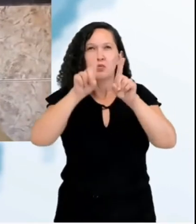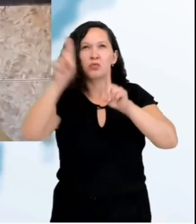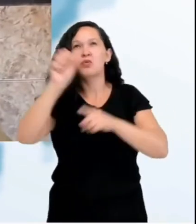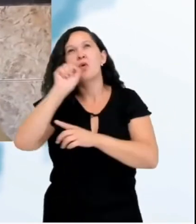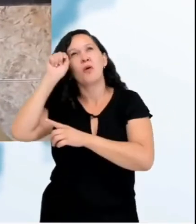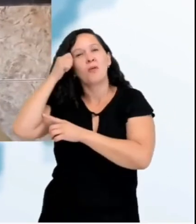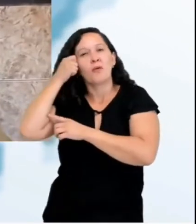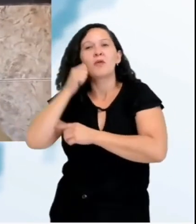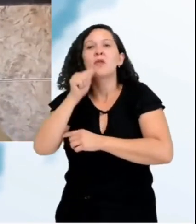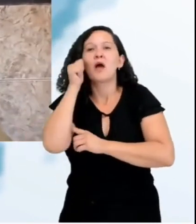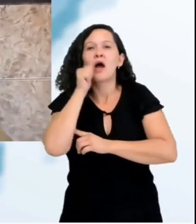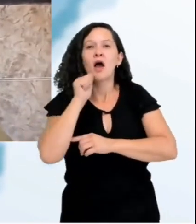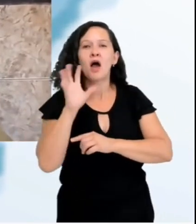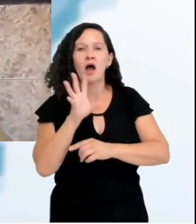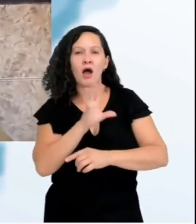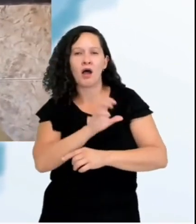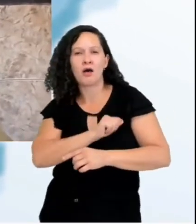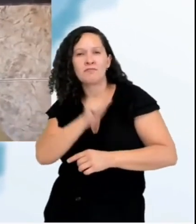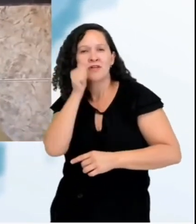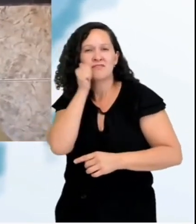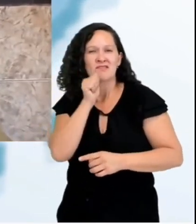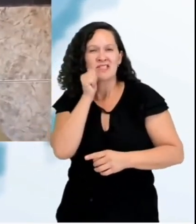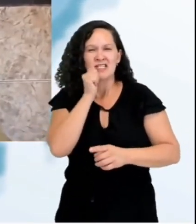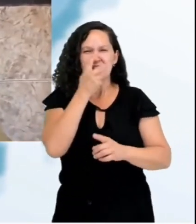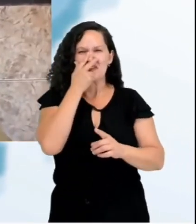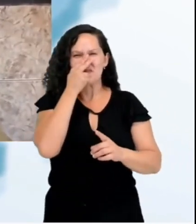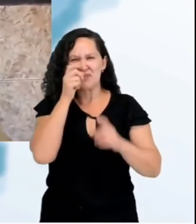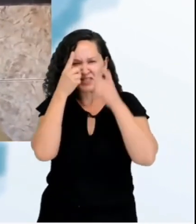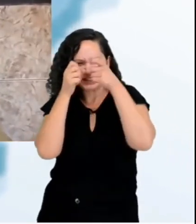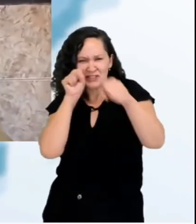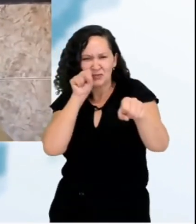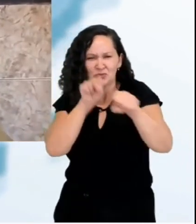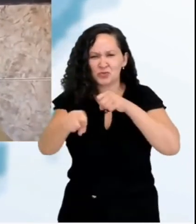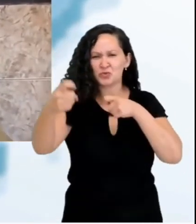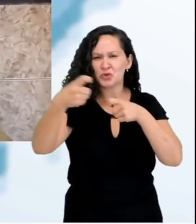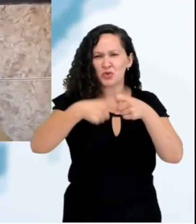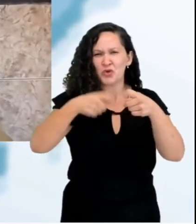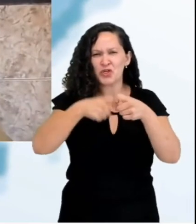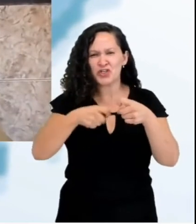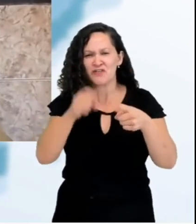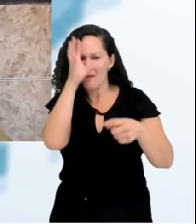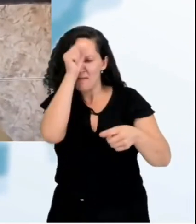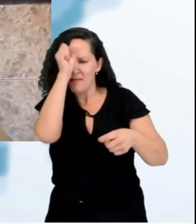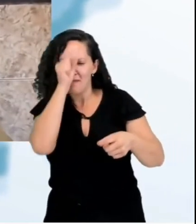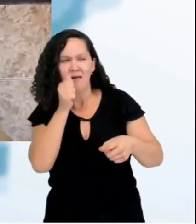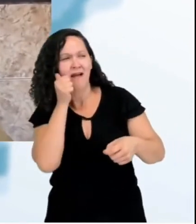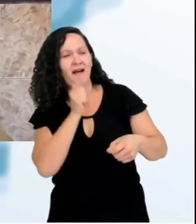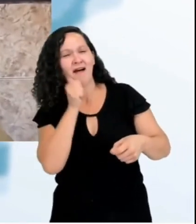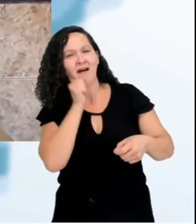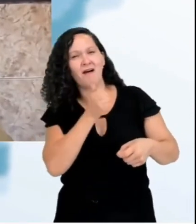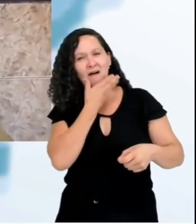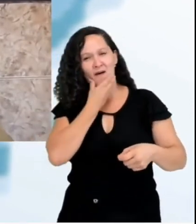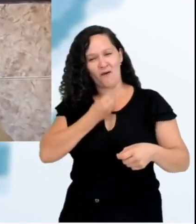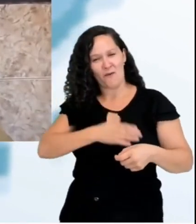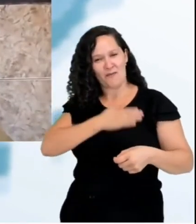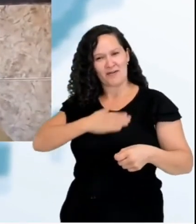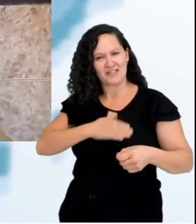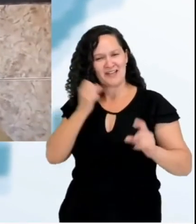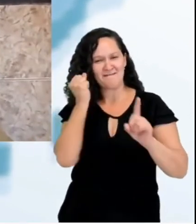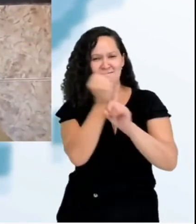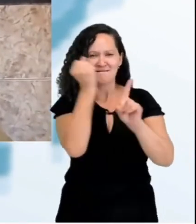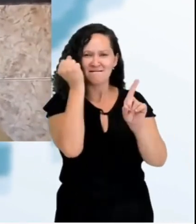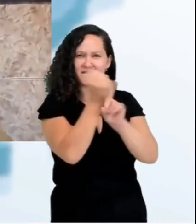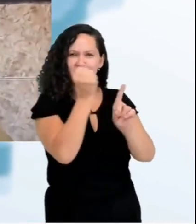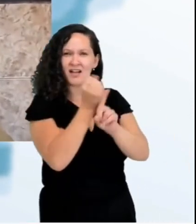aumentada. Mulheres que amam mulheres são fetichizadas. Estupros corretivos, tapas e facadas. Querem nos